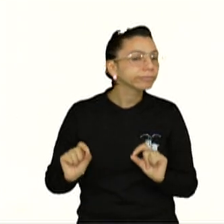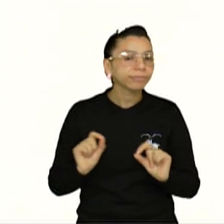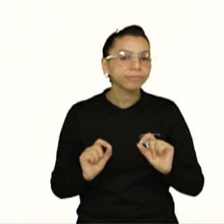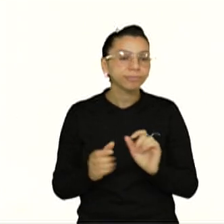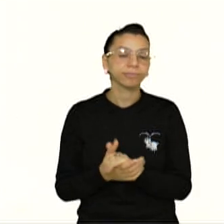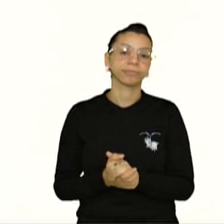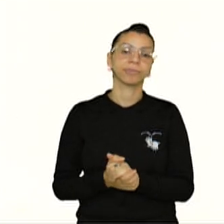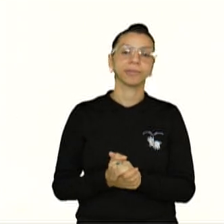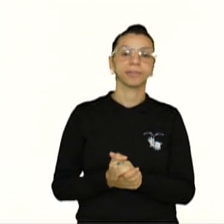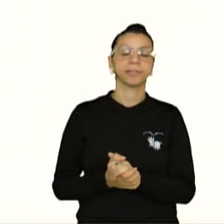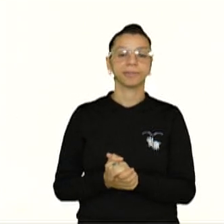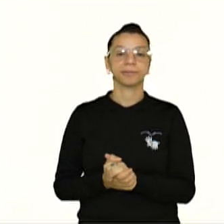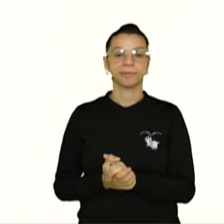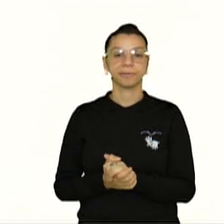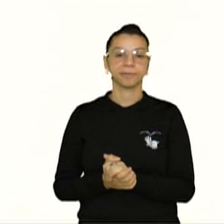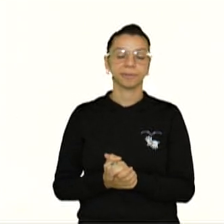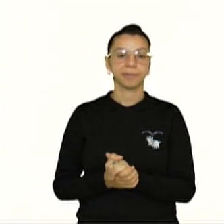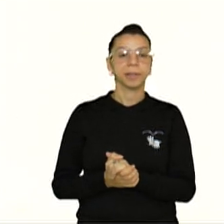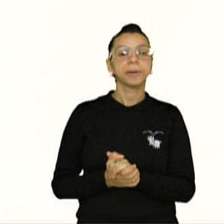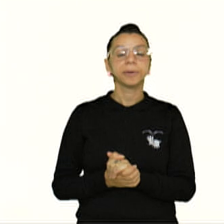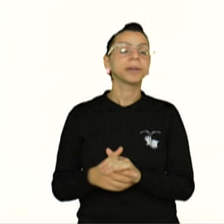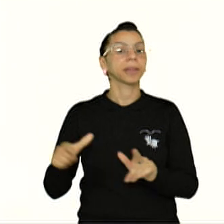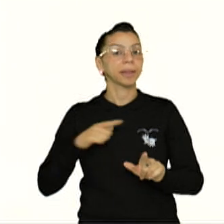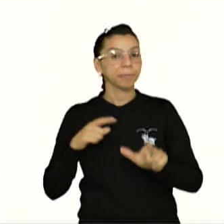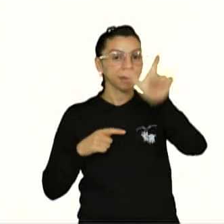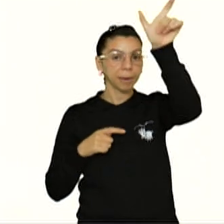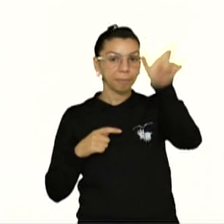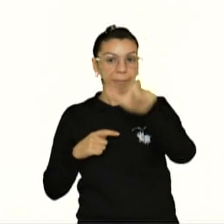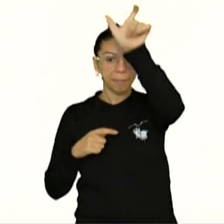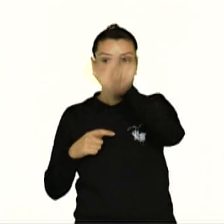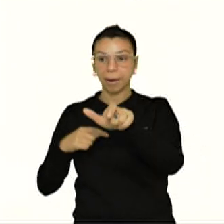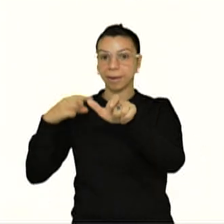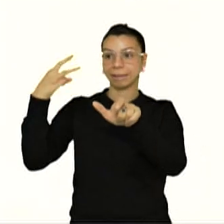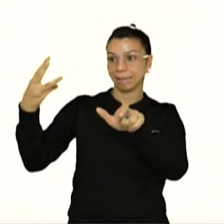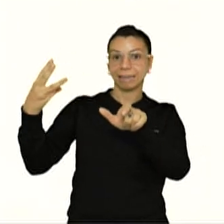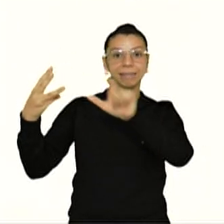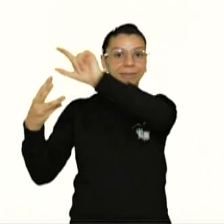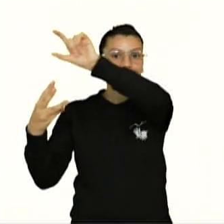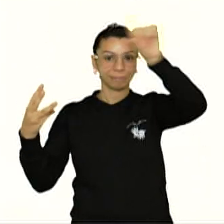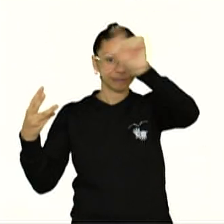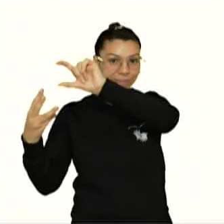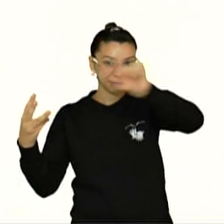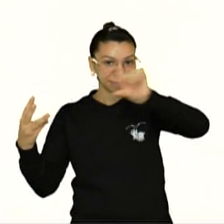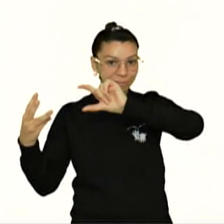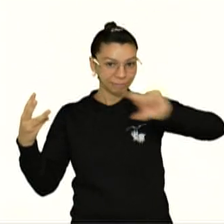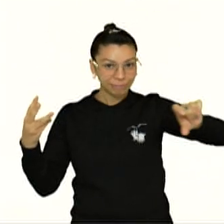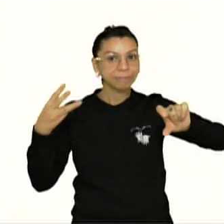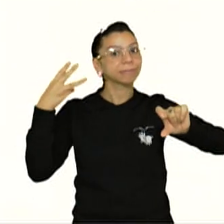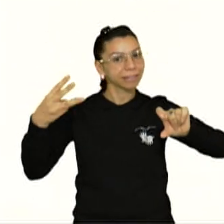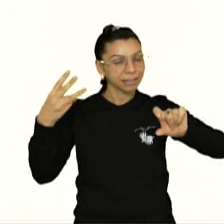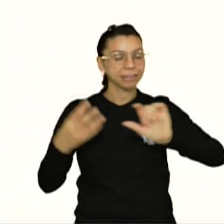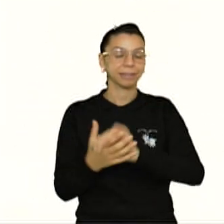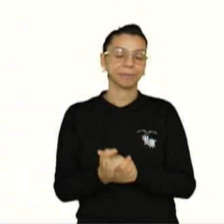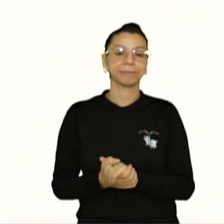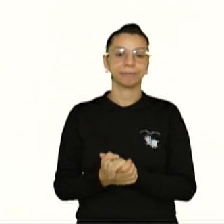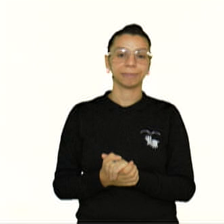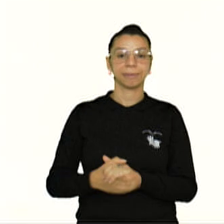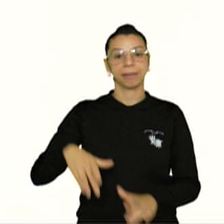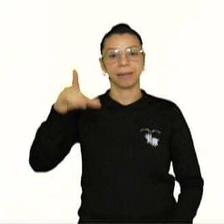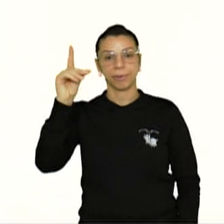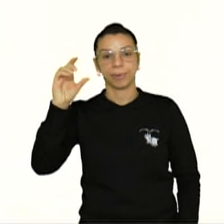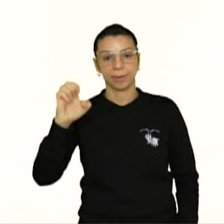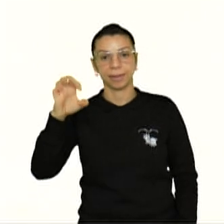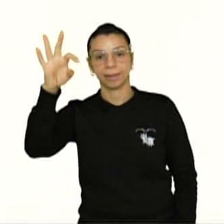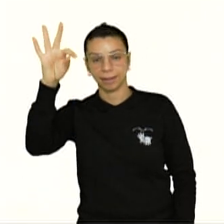vai aumentar aí, as linhas e colunas do determinante. Então, o determinante de uma matriz 3 por